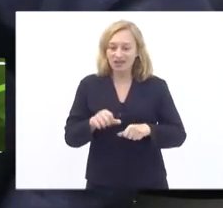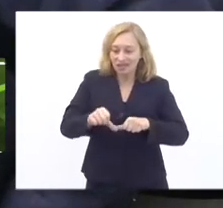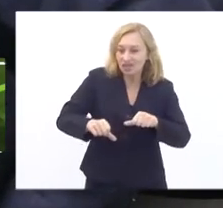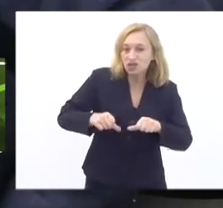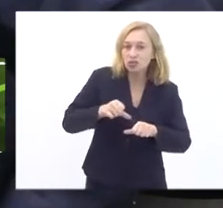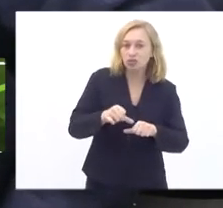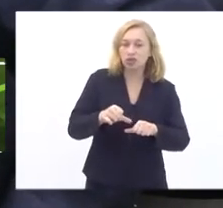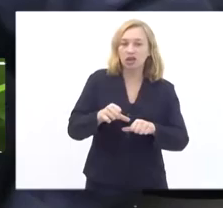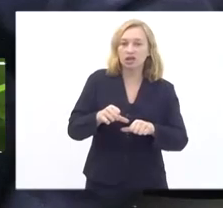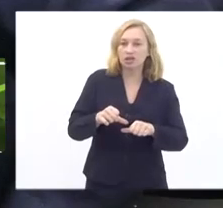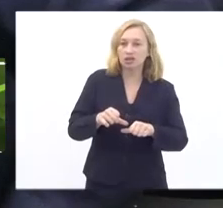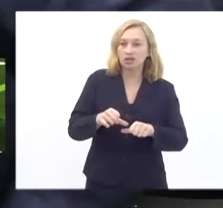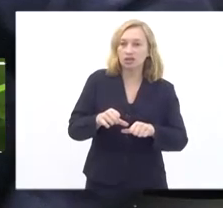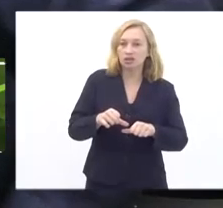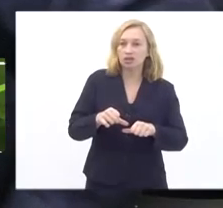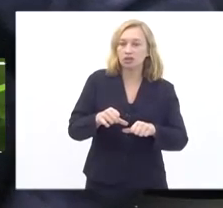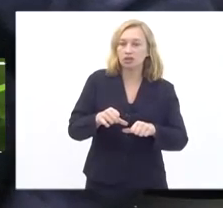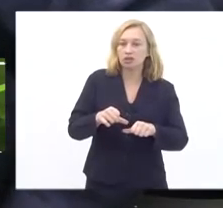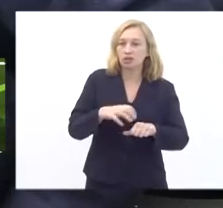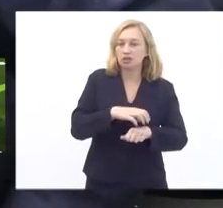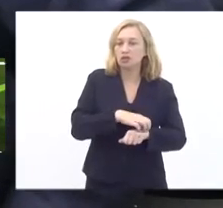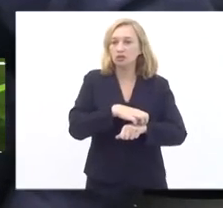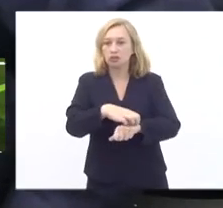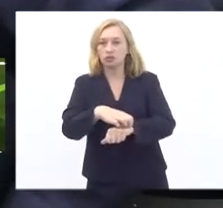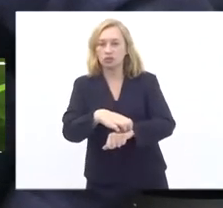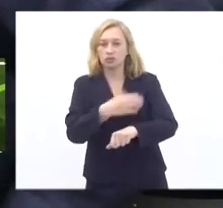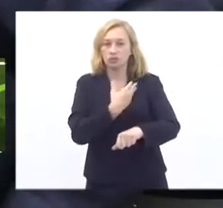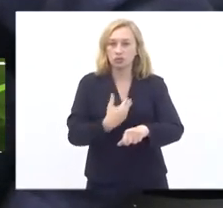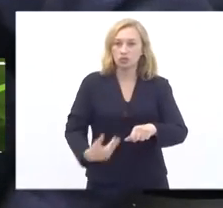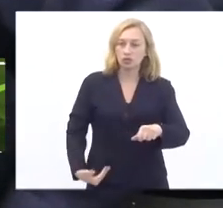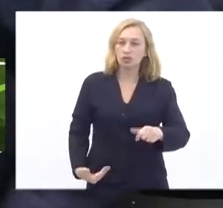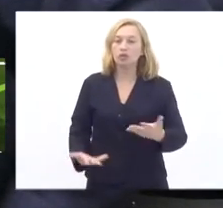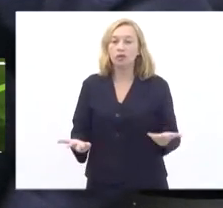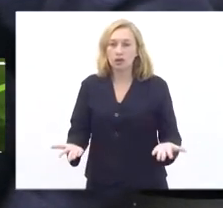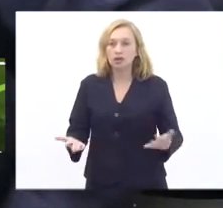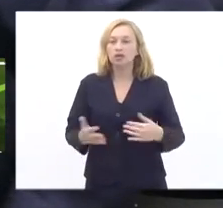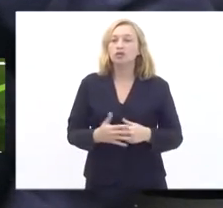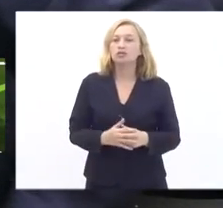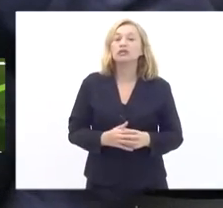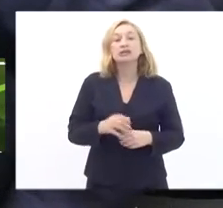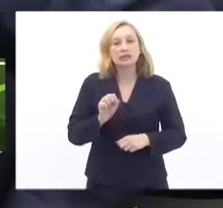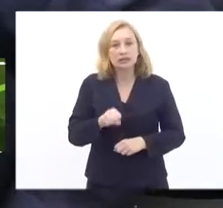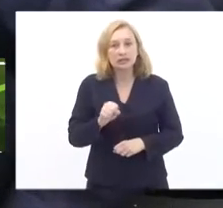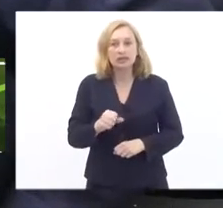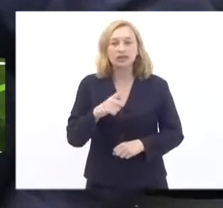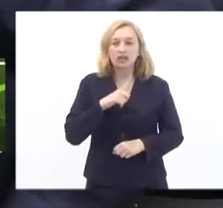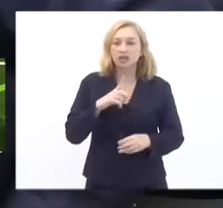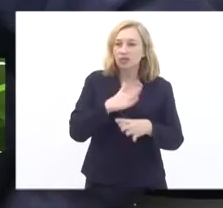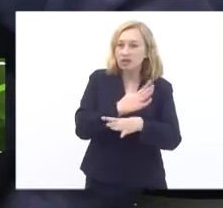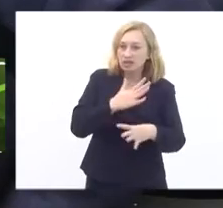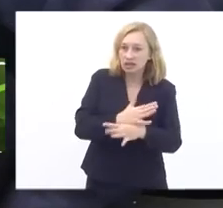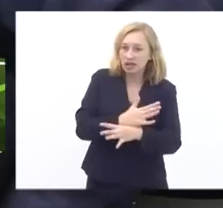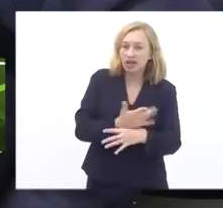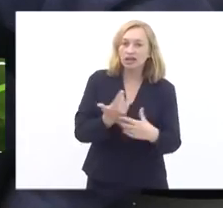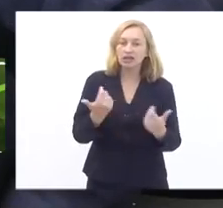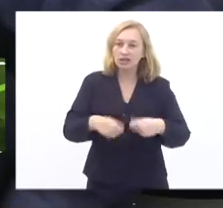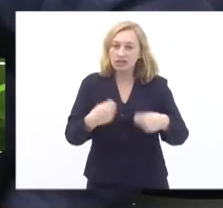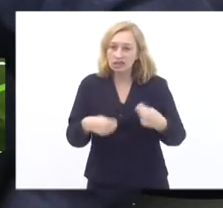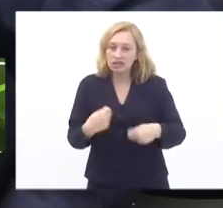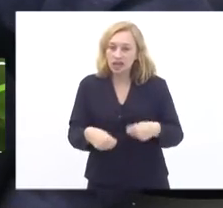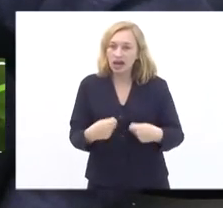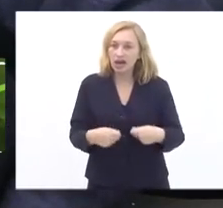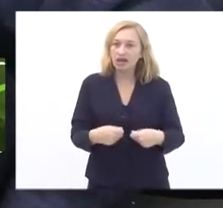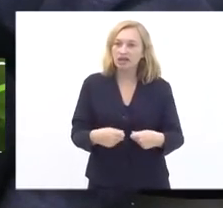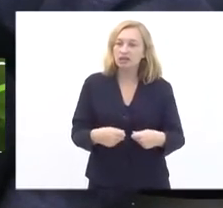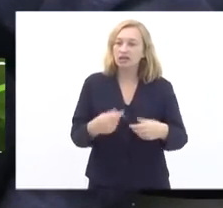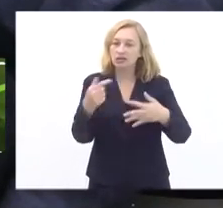mudança entre os modais, intramodal, que seja, e aí sim existe uma elasticidade, e essa elasticidade ela se dá por